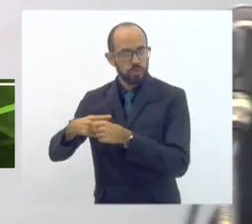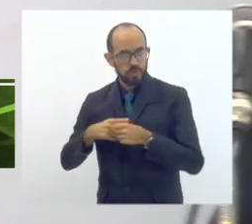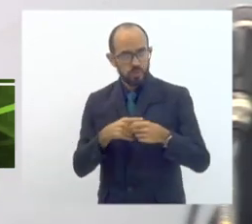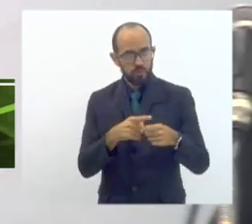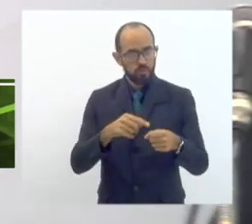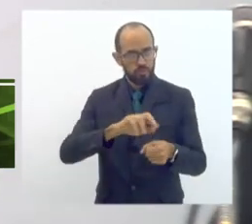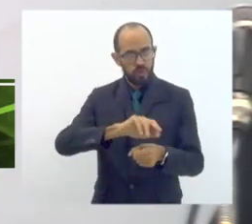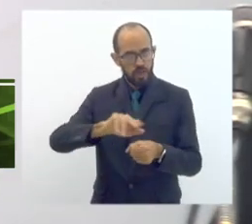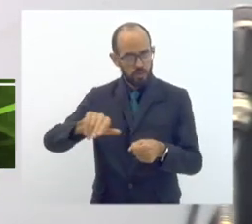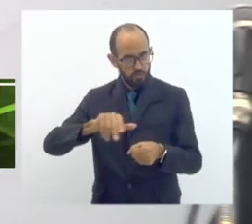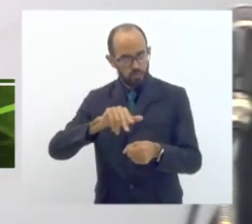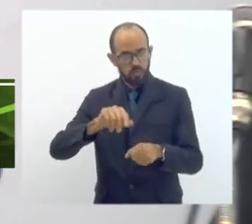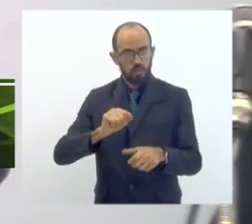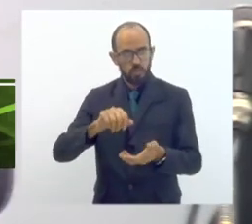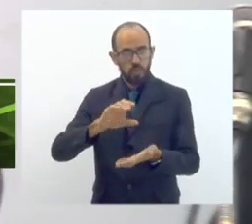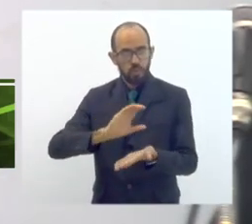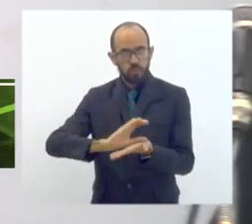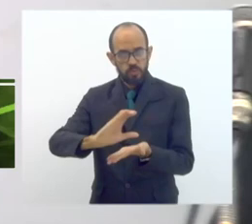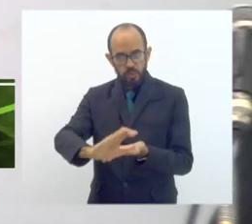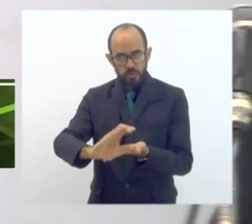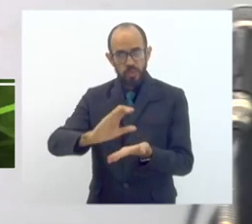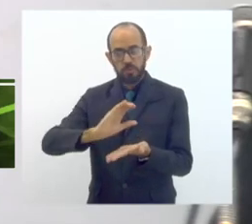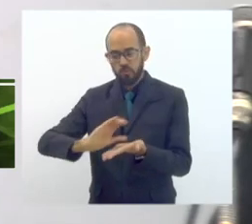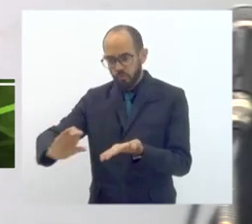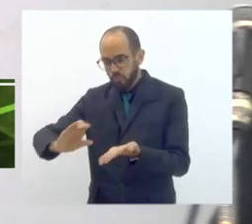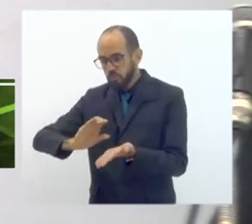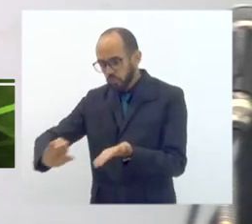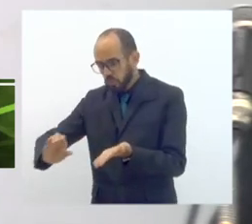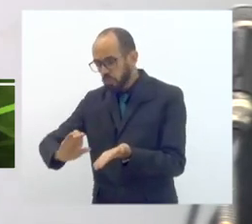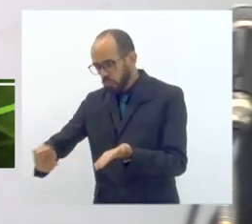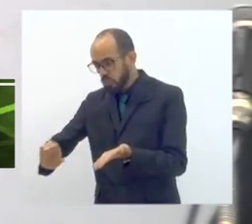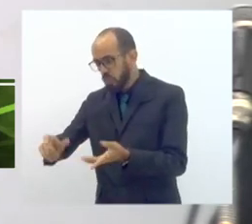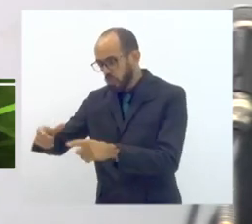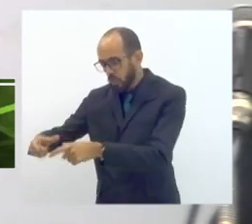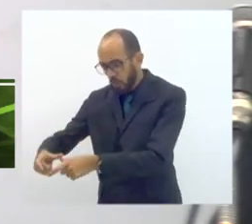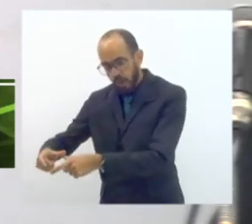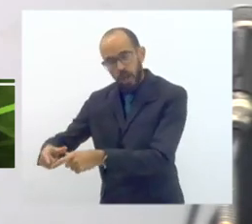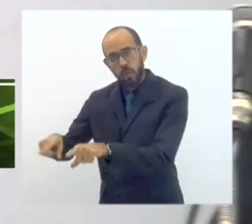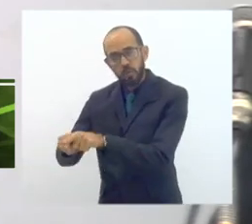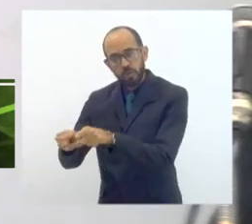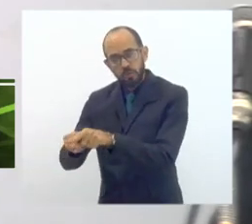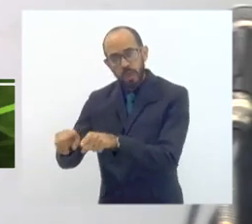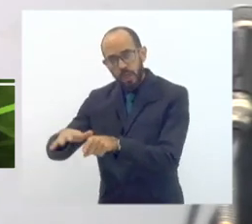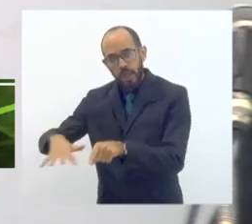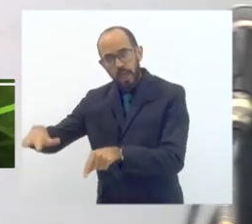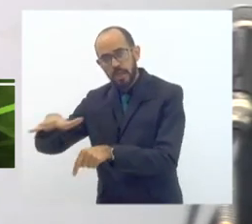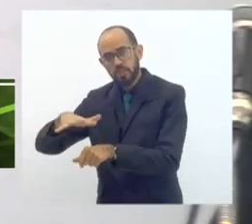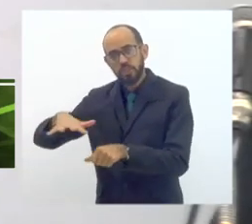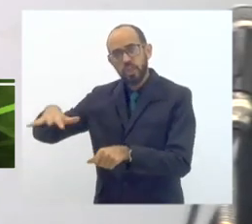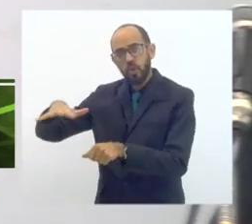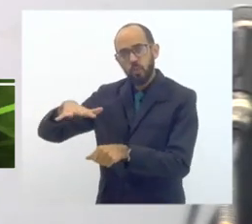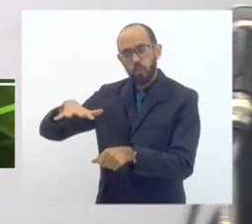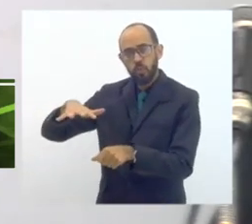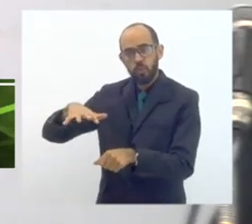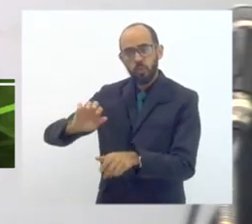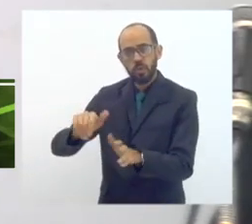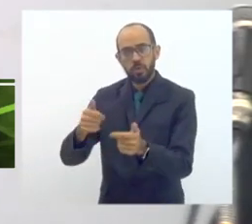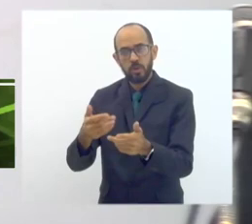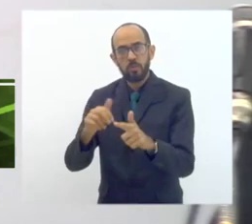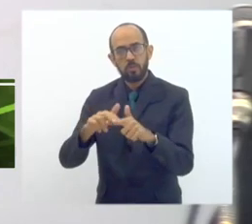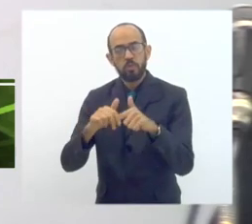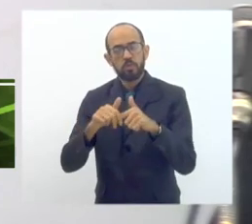cofinanciamento, em âmbito local e regional. E, para isso, os consórcios